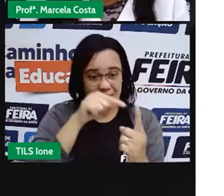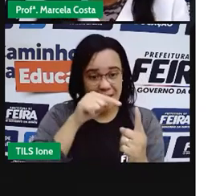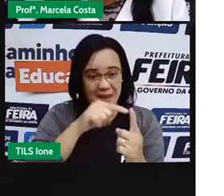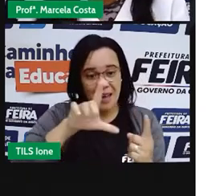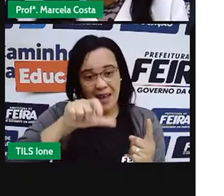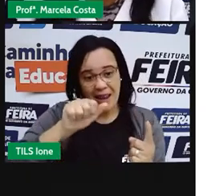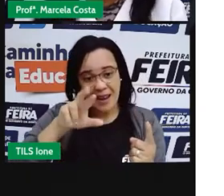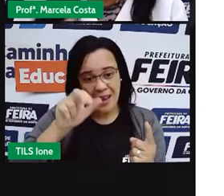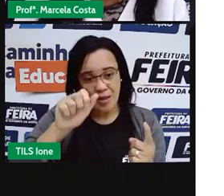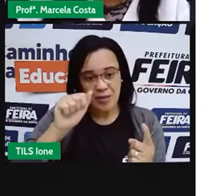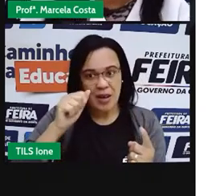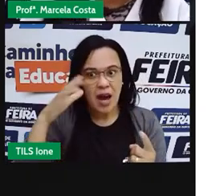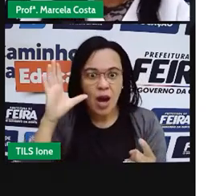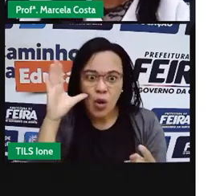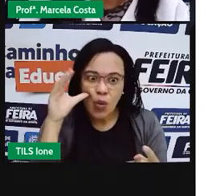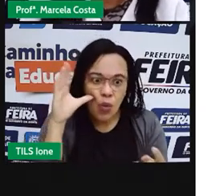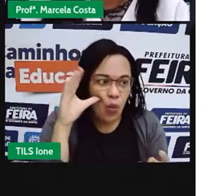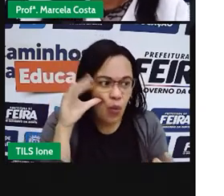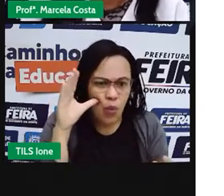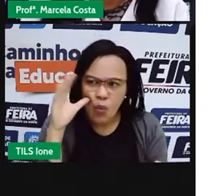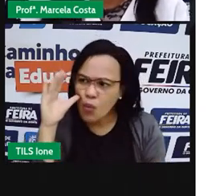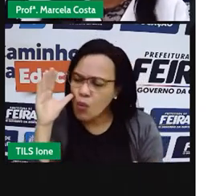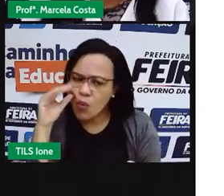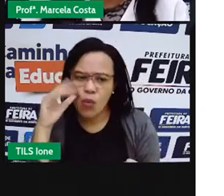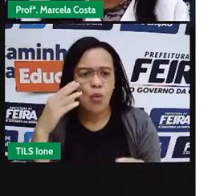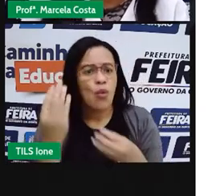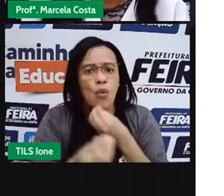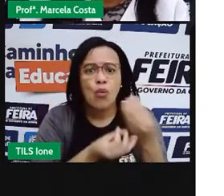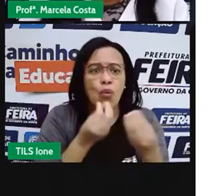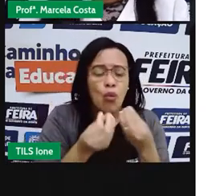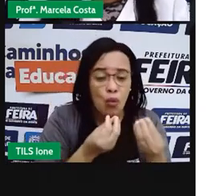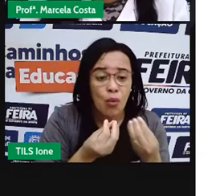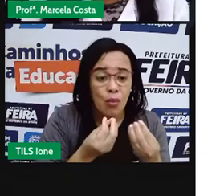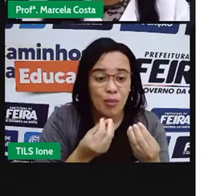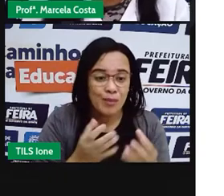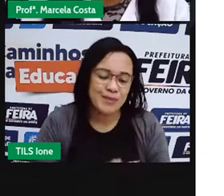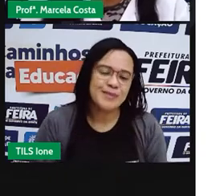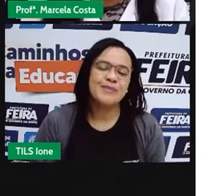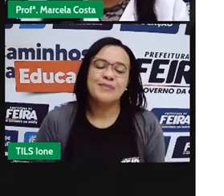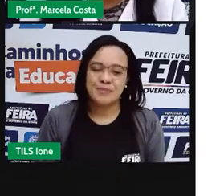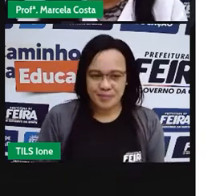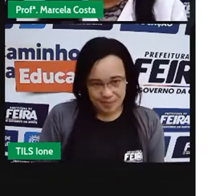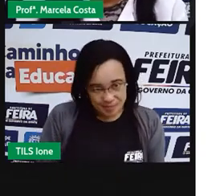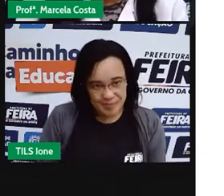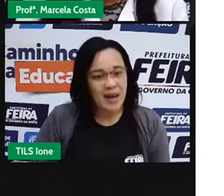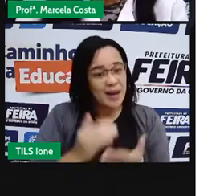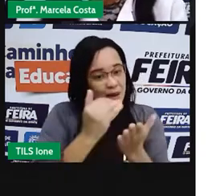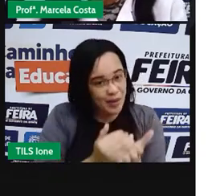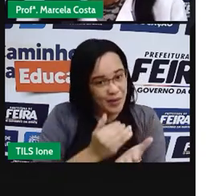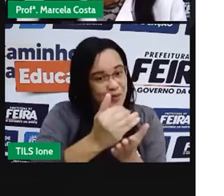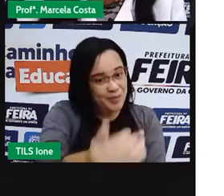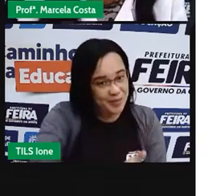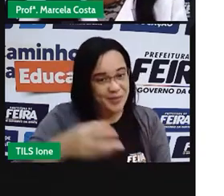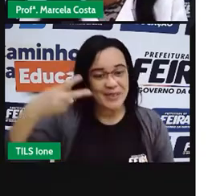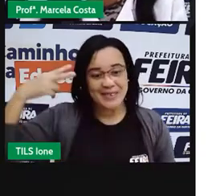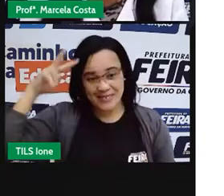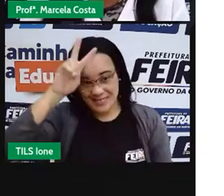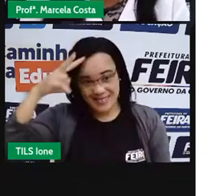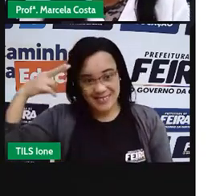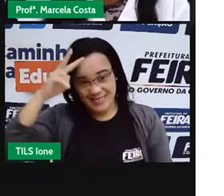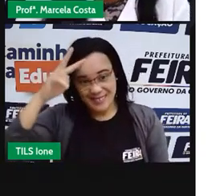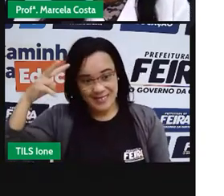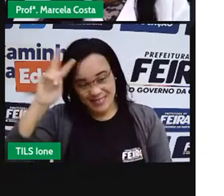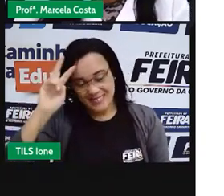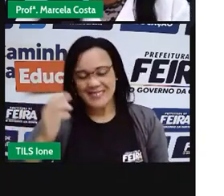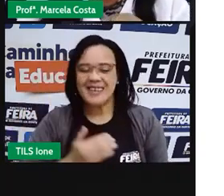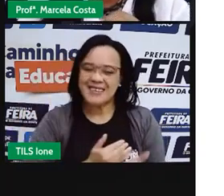as princesas soltavam ou não soltavam o fim, não é isso? E aí que começa aquela